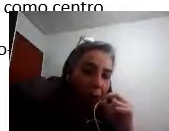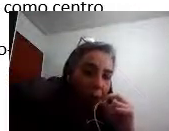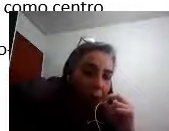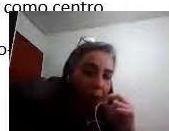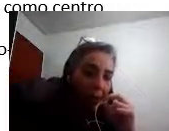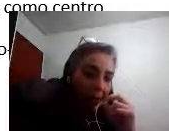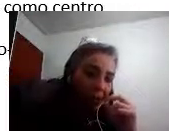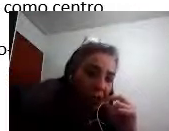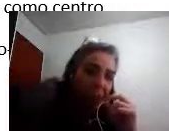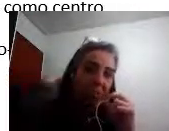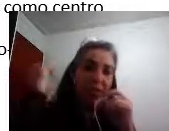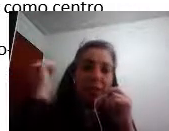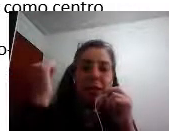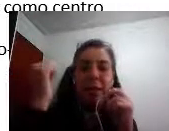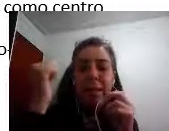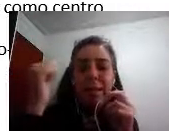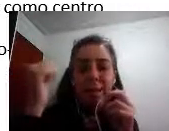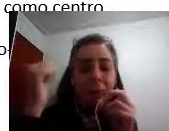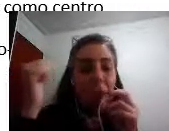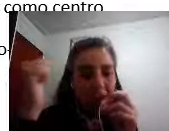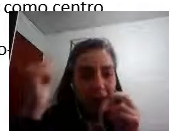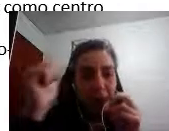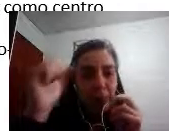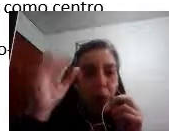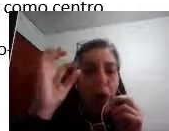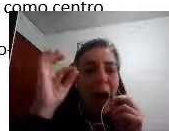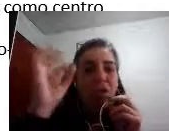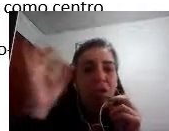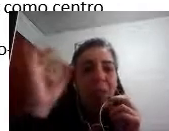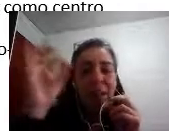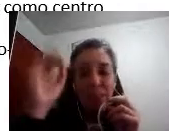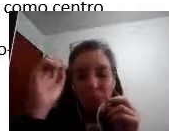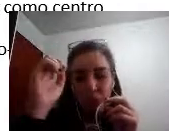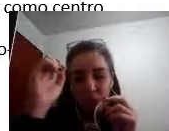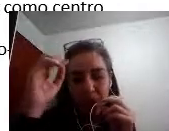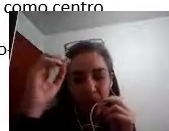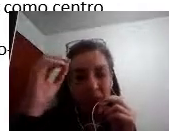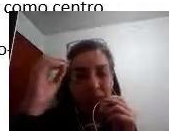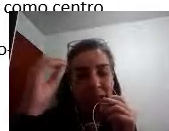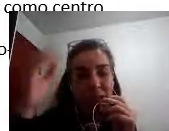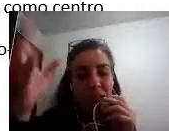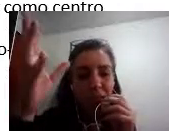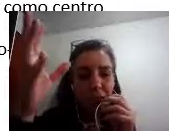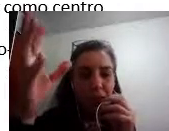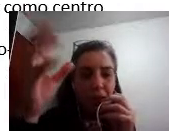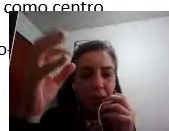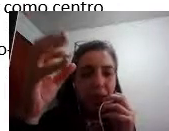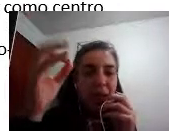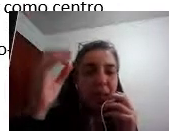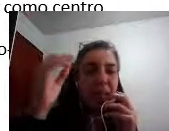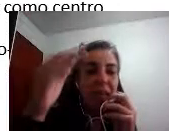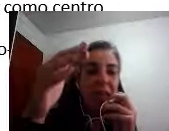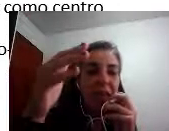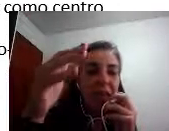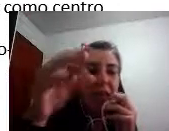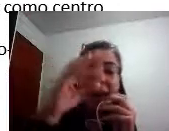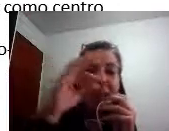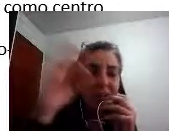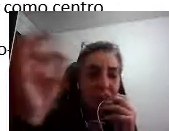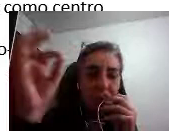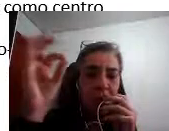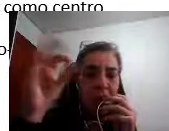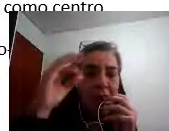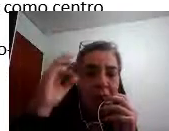aí da cultura renascentista. São elas o racionalismo. O que que isso significa? Significa